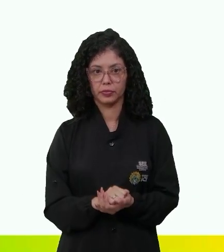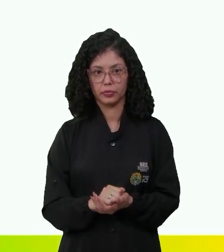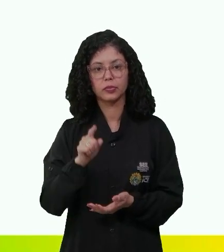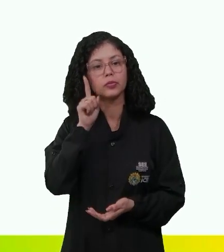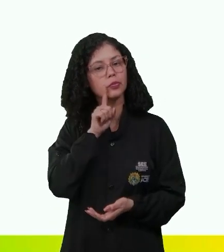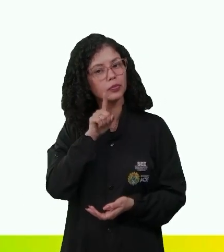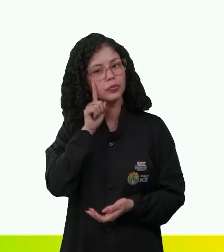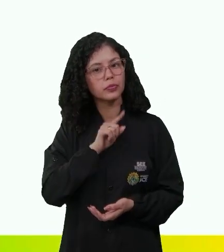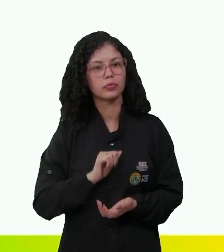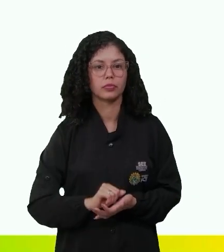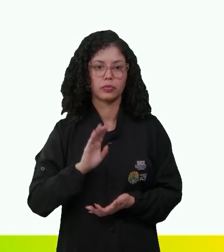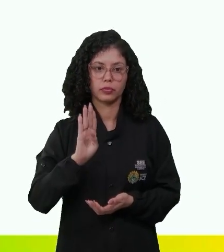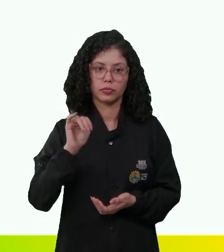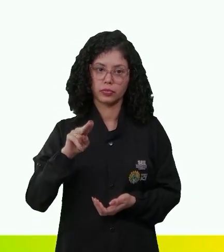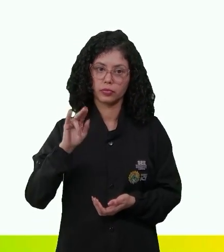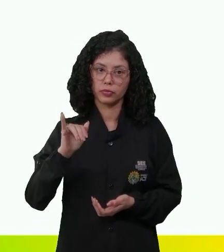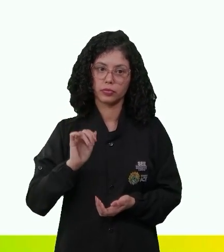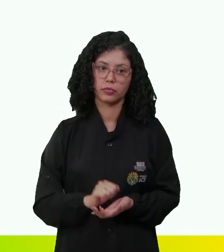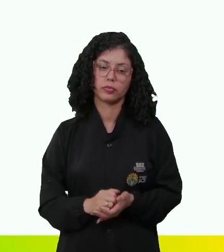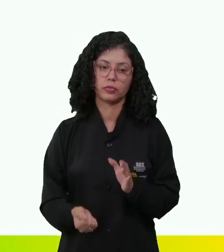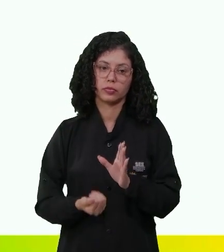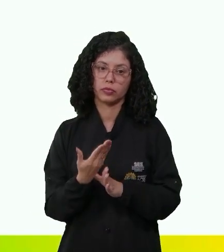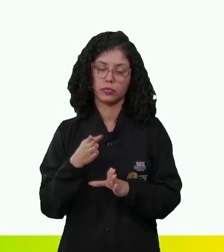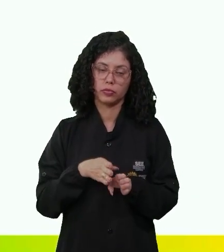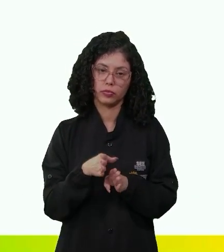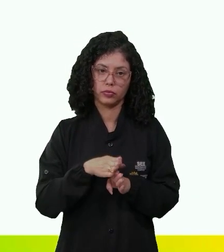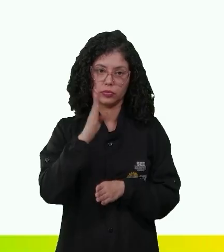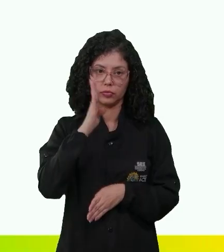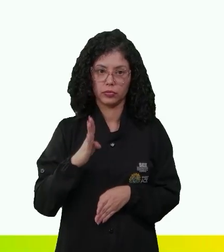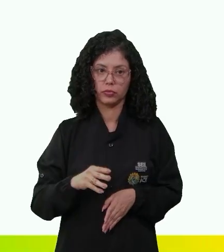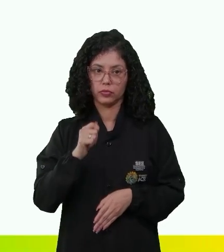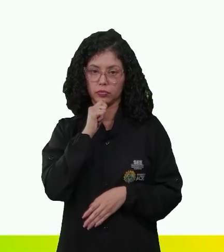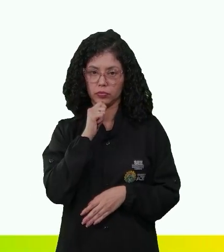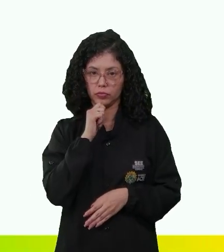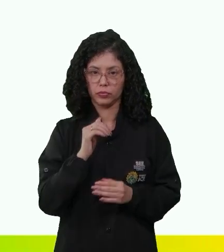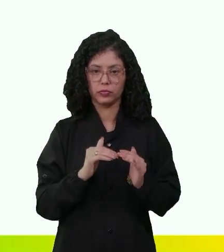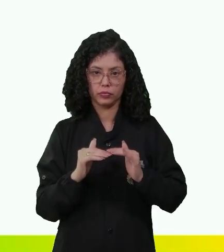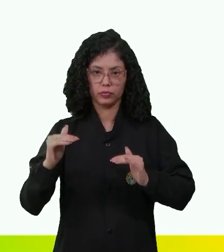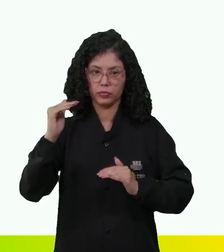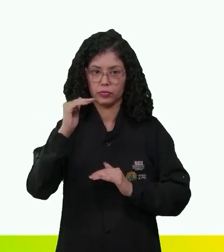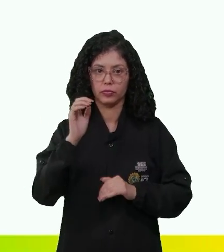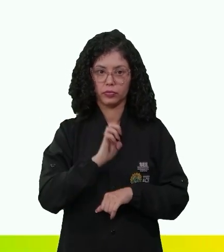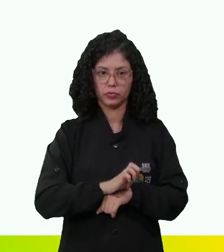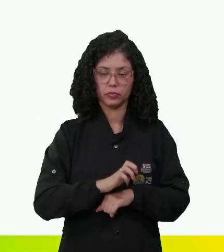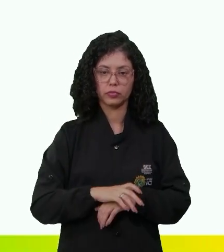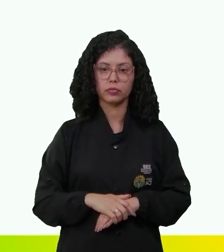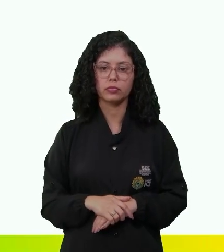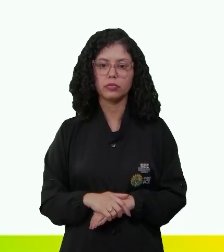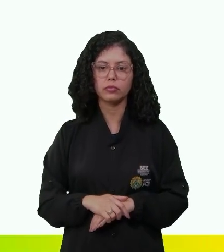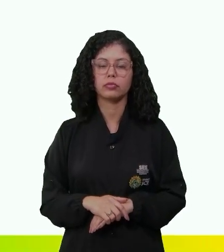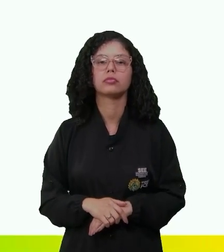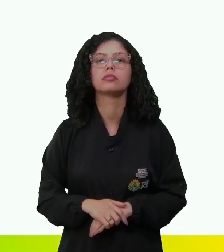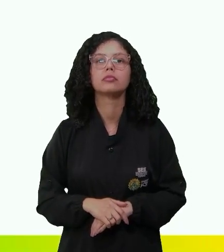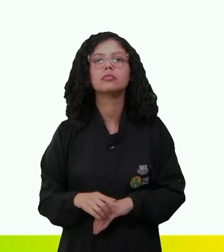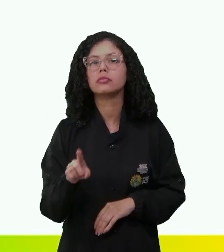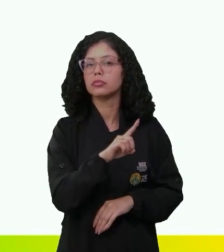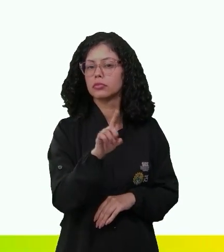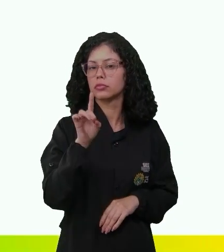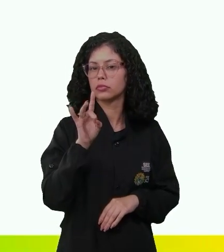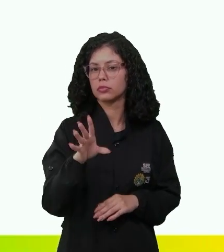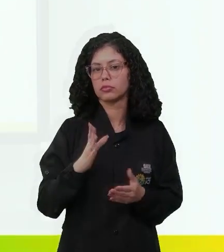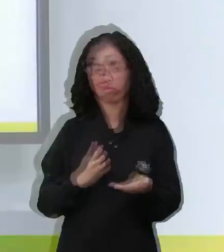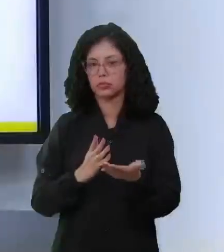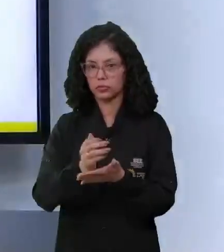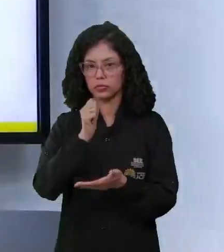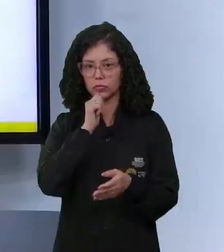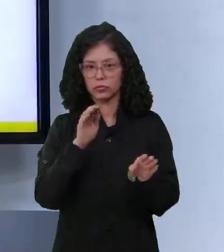Estados Unidos e o Benin, foi crucial para consolidar o Brasil como Estado soberano. Então, não é só buscar a